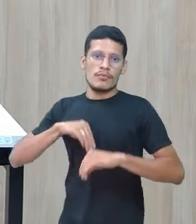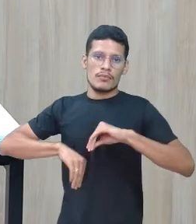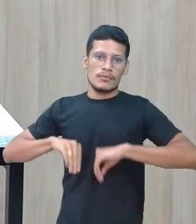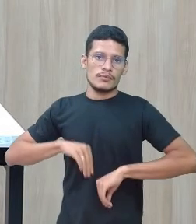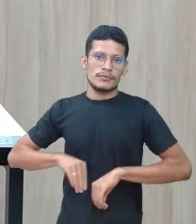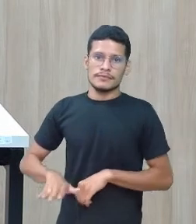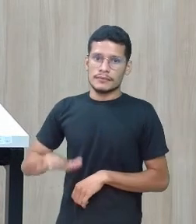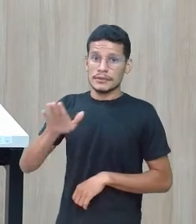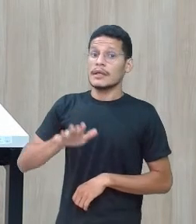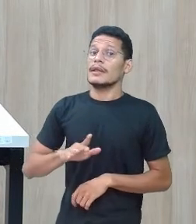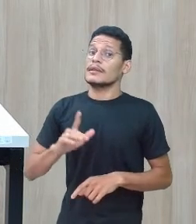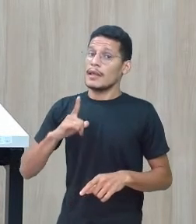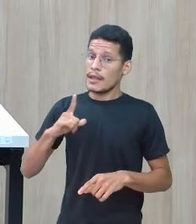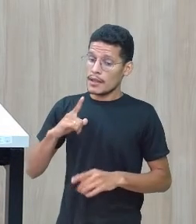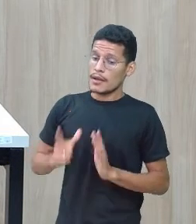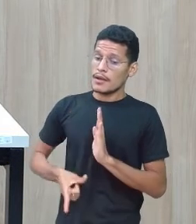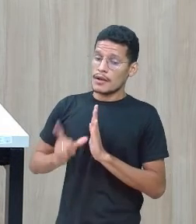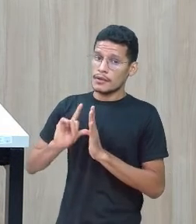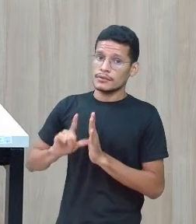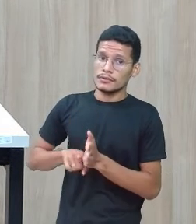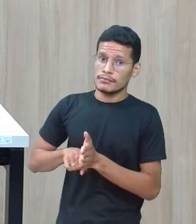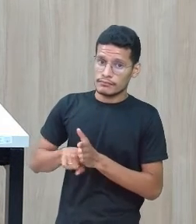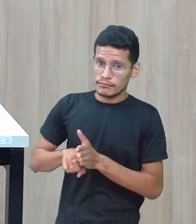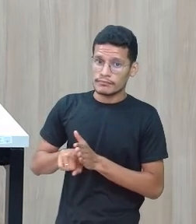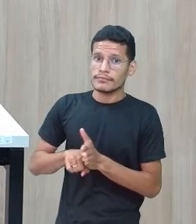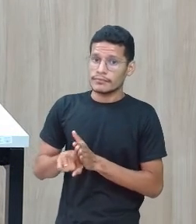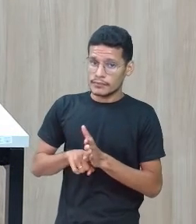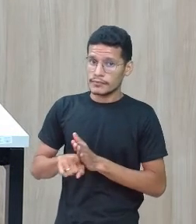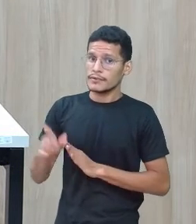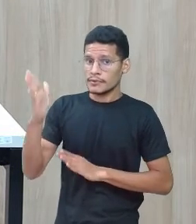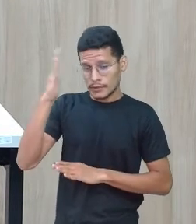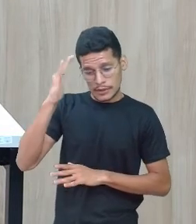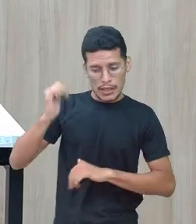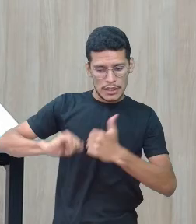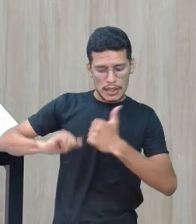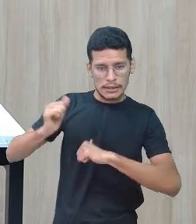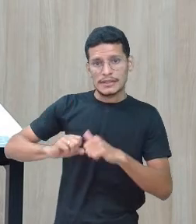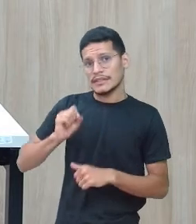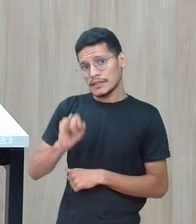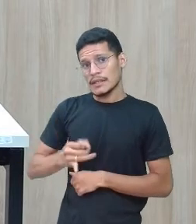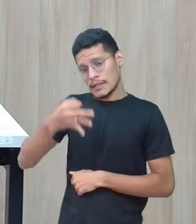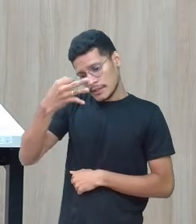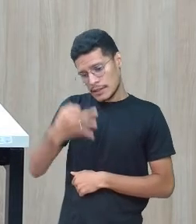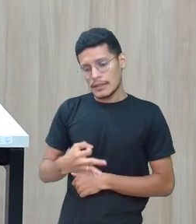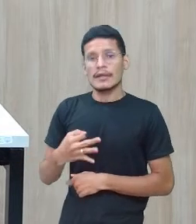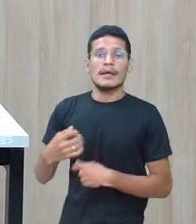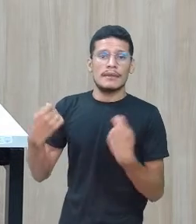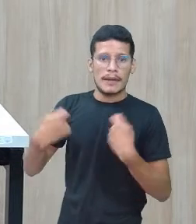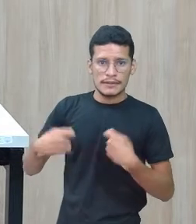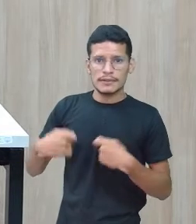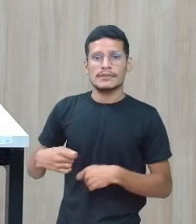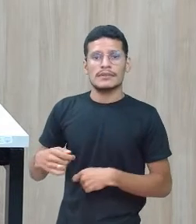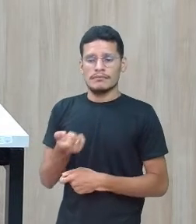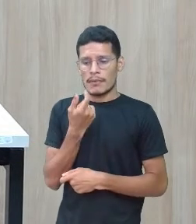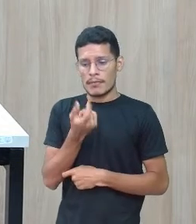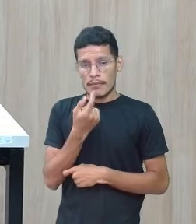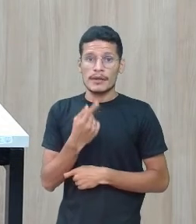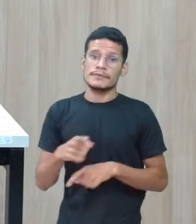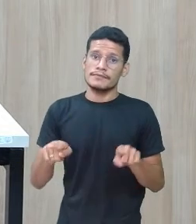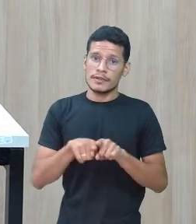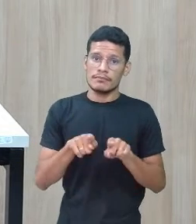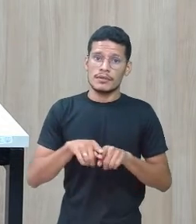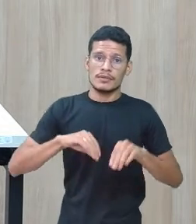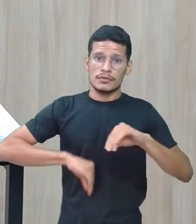isso depois de uma série de exames e uma série de análises, se realmente é necessário tomar. Os hormônios para